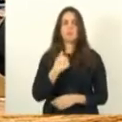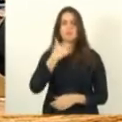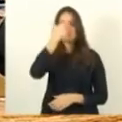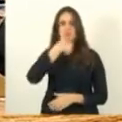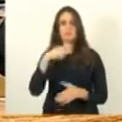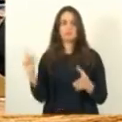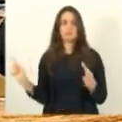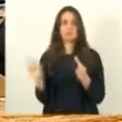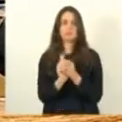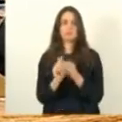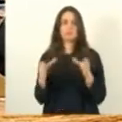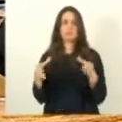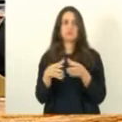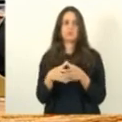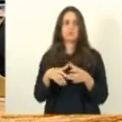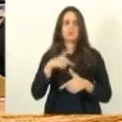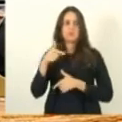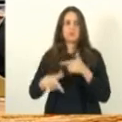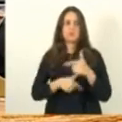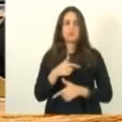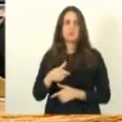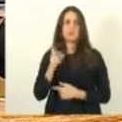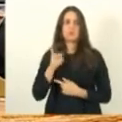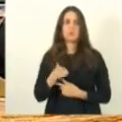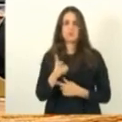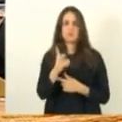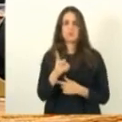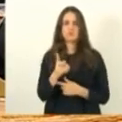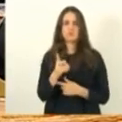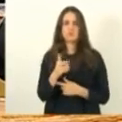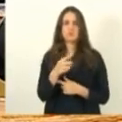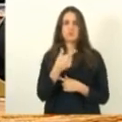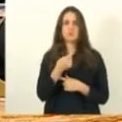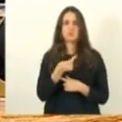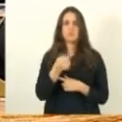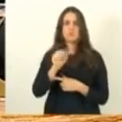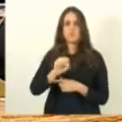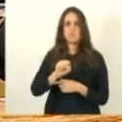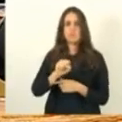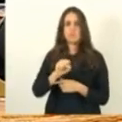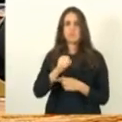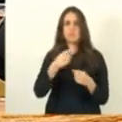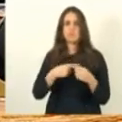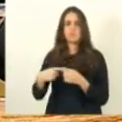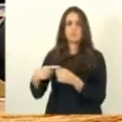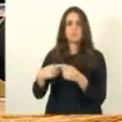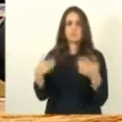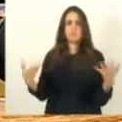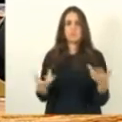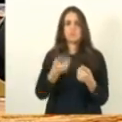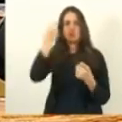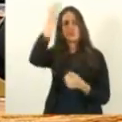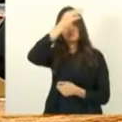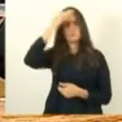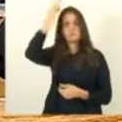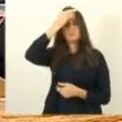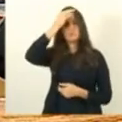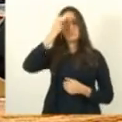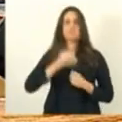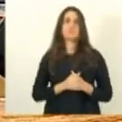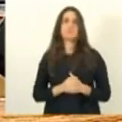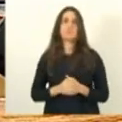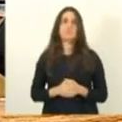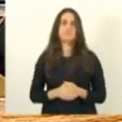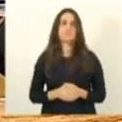mas trabalhei e continuo na comunicação agora com os 78 municípios do meu glorioso estado, Espírito Santo. E olha